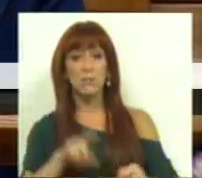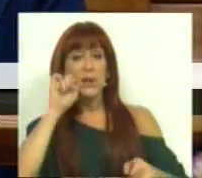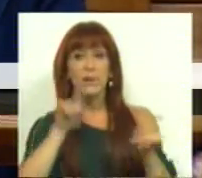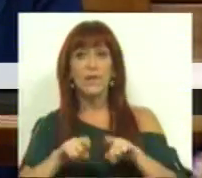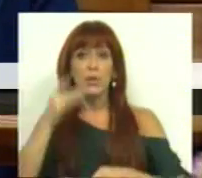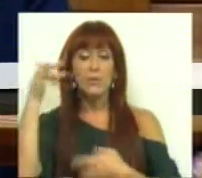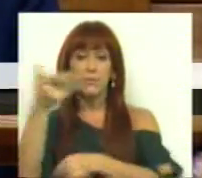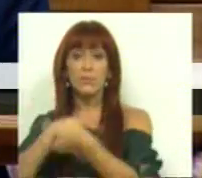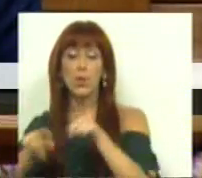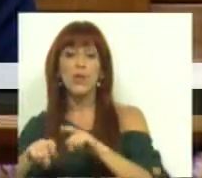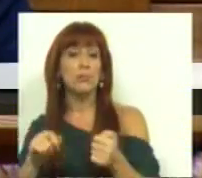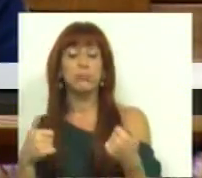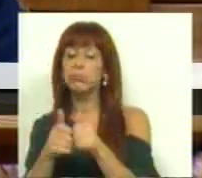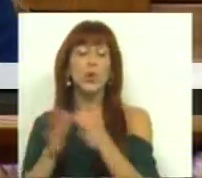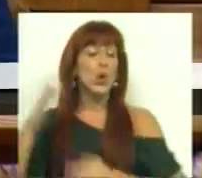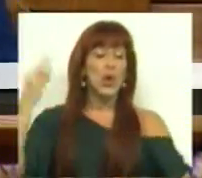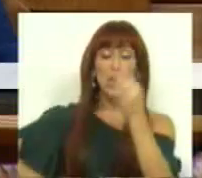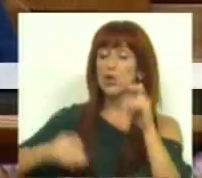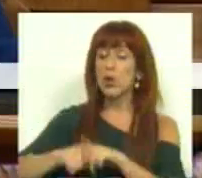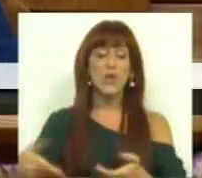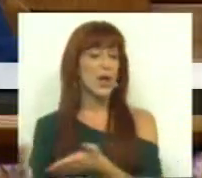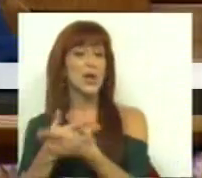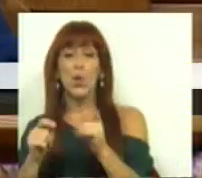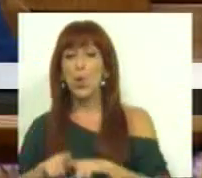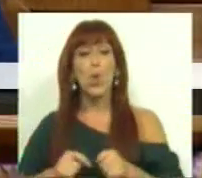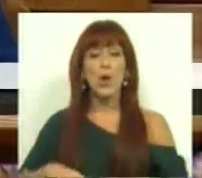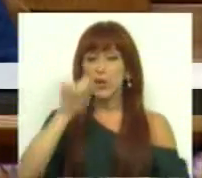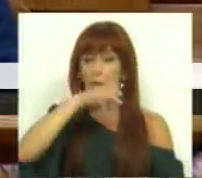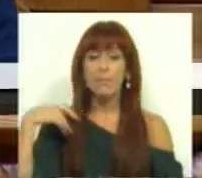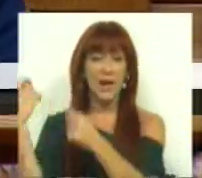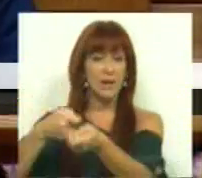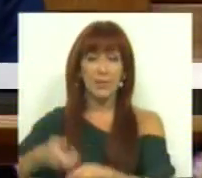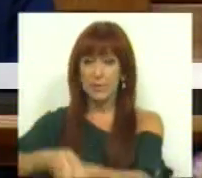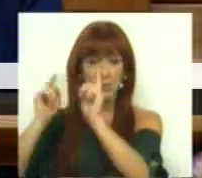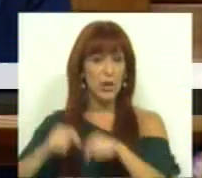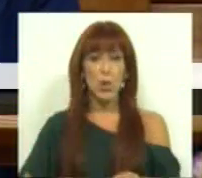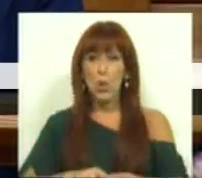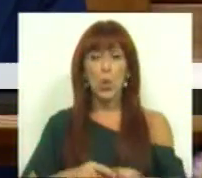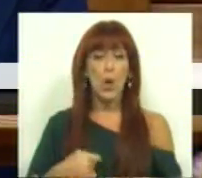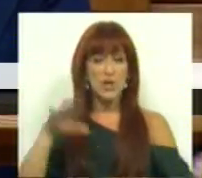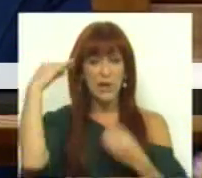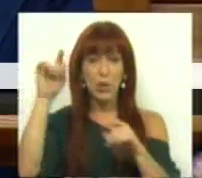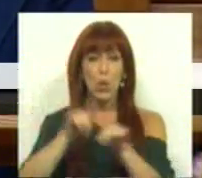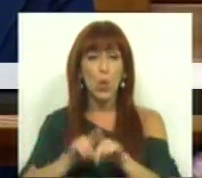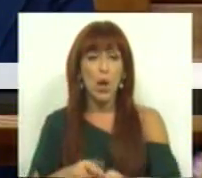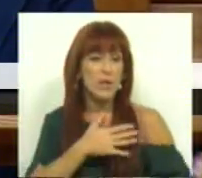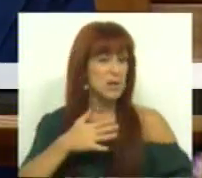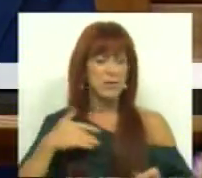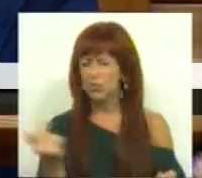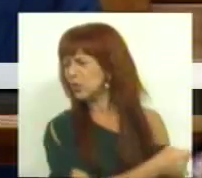Branco, Miguel Macedo, Teixeira da Cruz, Álvaro Santos Pereira, Assunção Cristas, Paulo Macedo, Nuno Crato, Pedro Mota